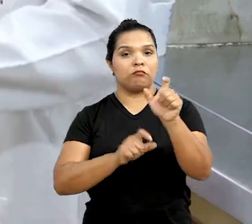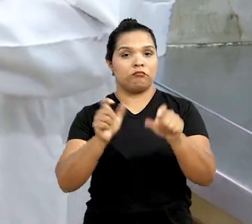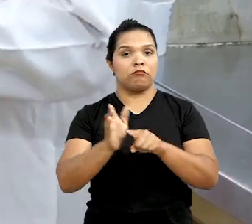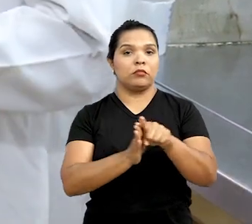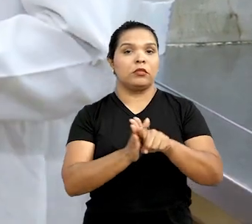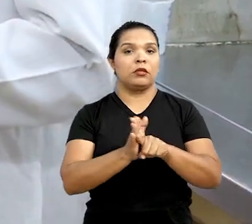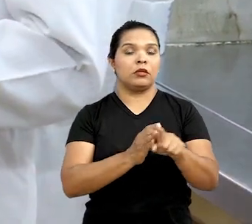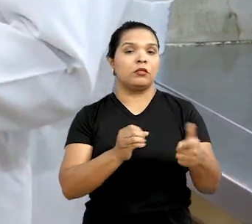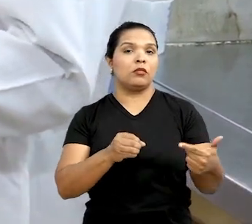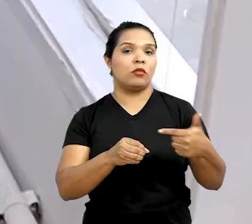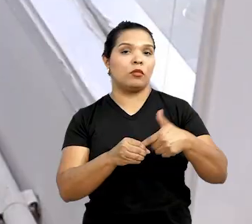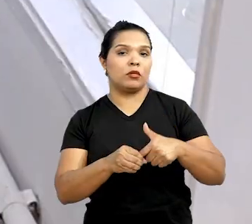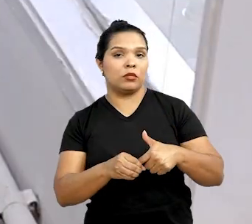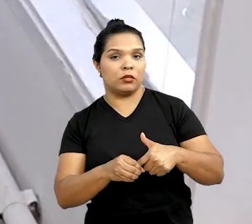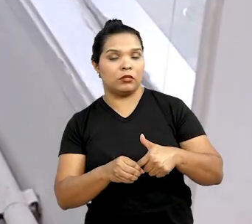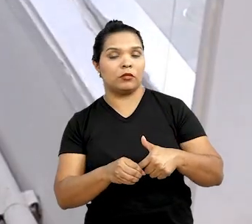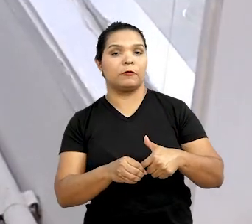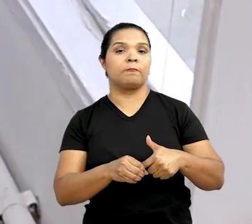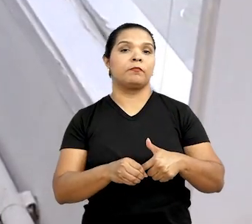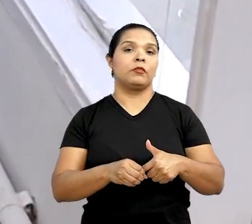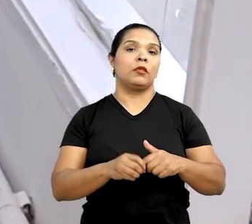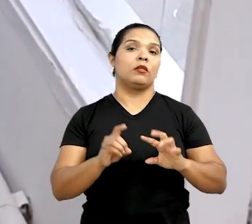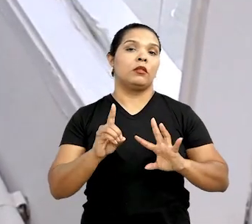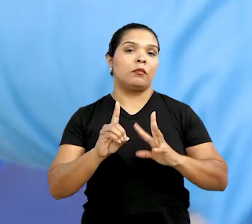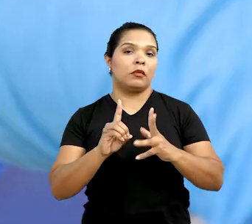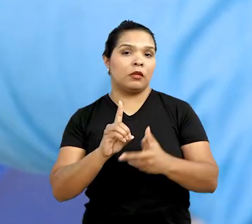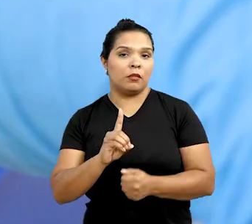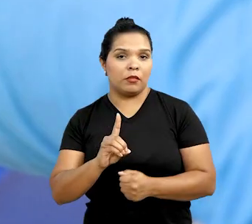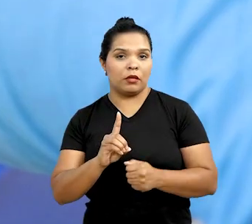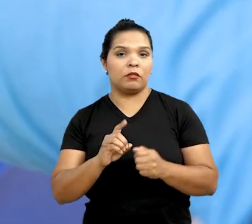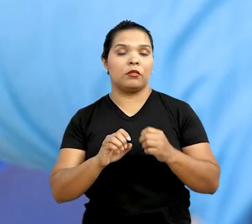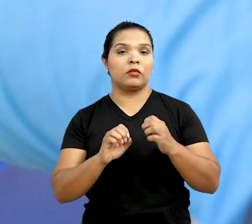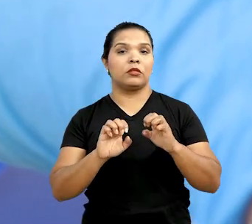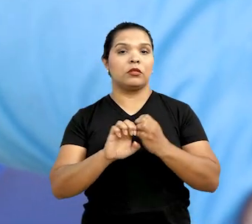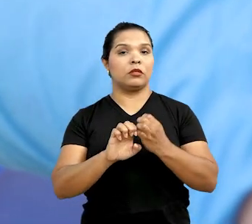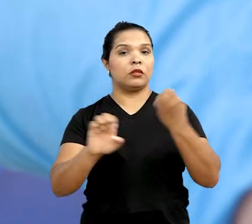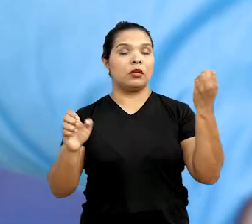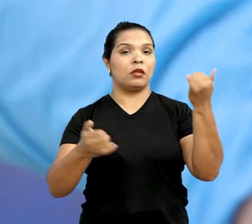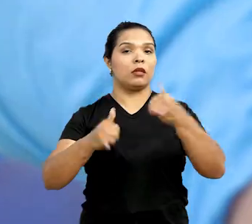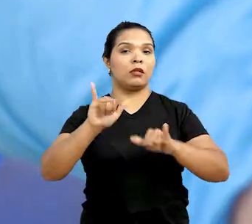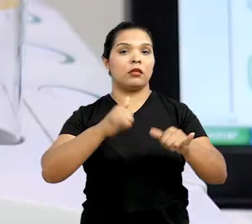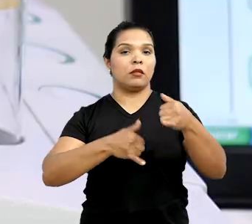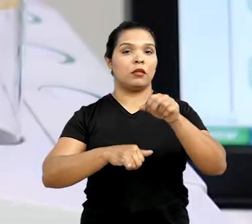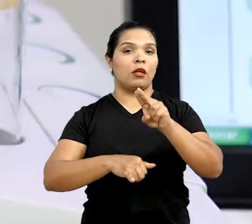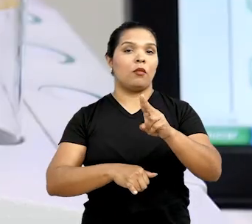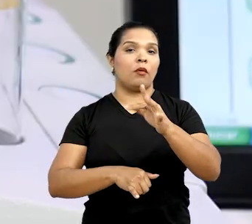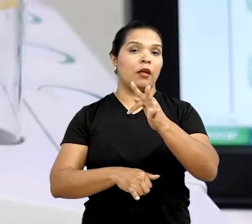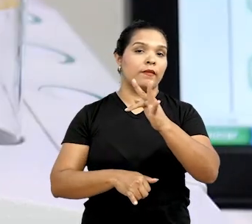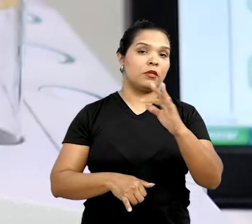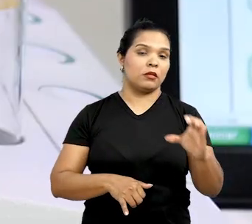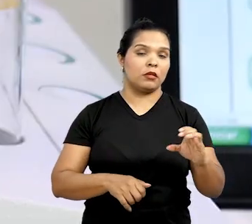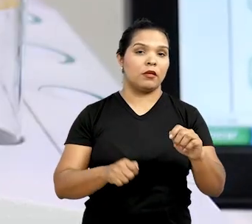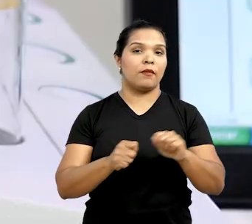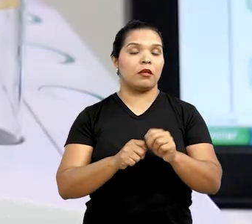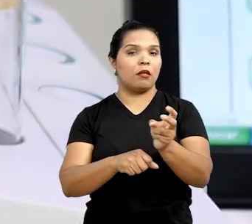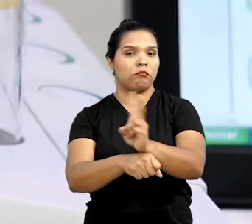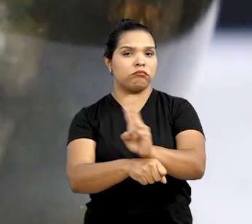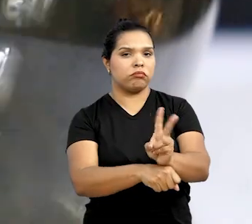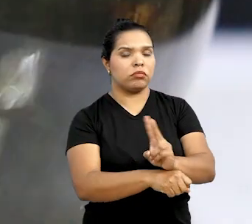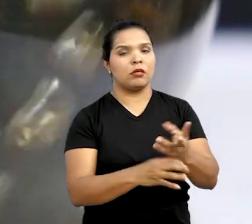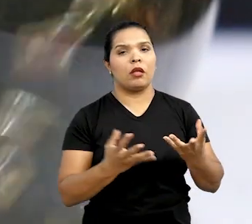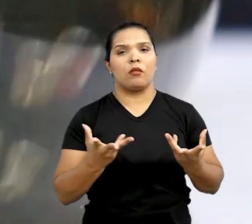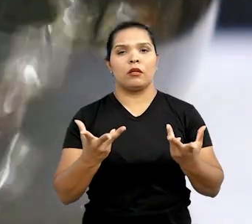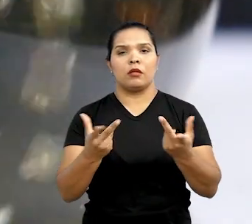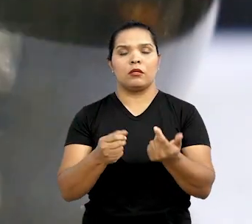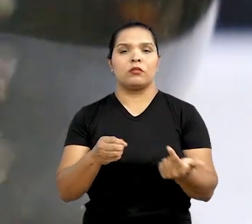do Laboratório de Combustíveis e Lubrificantes do Departamento de Engenharia Química da UFC realizam um monitoramento